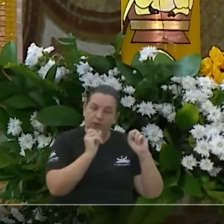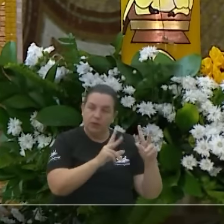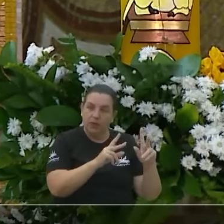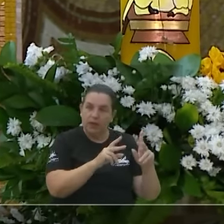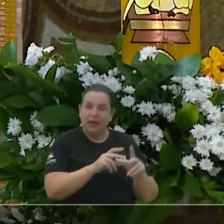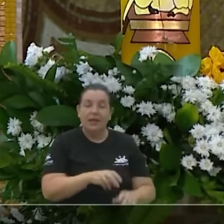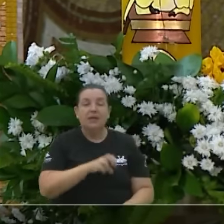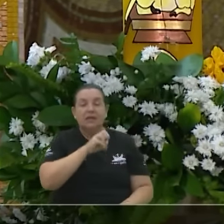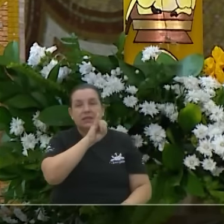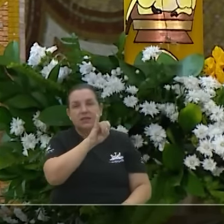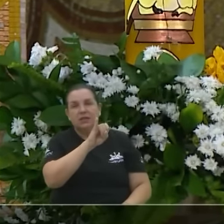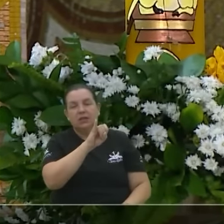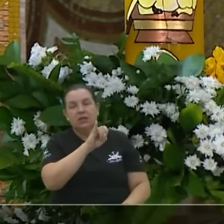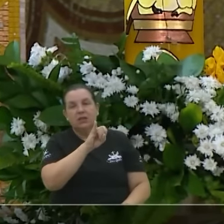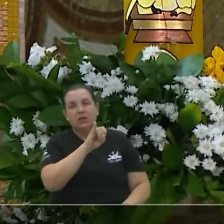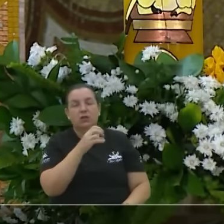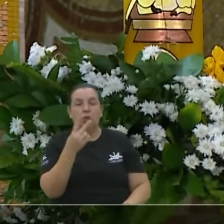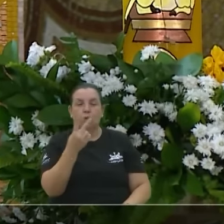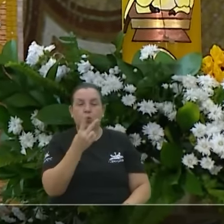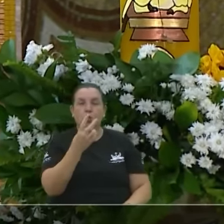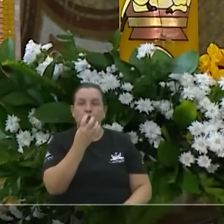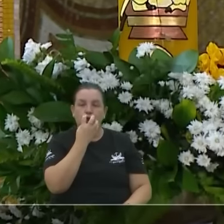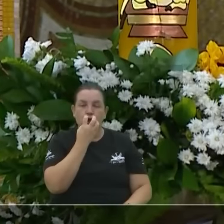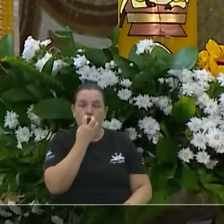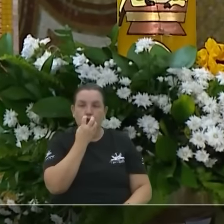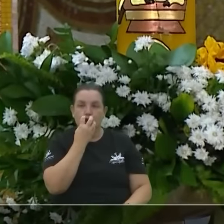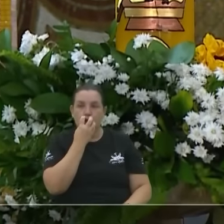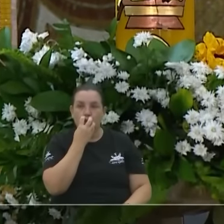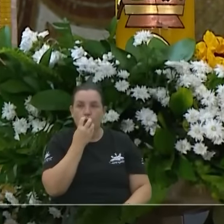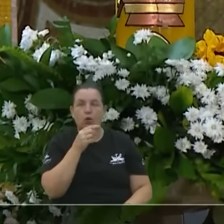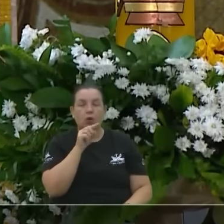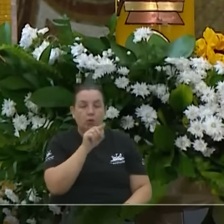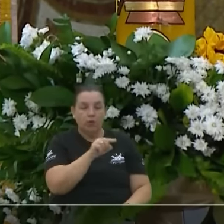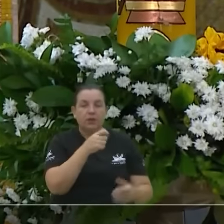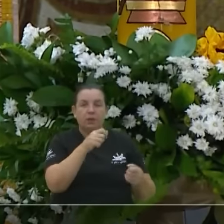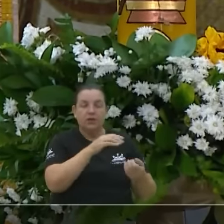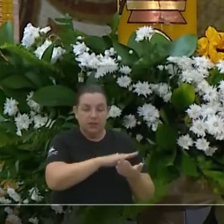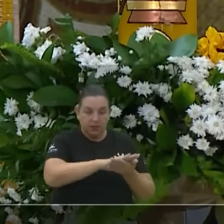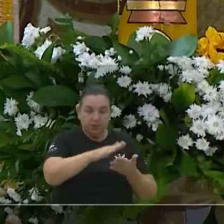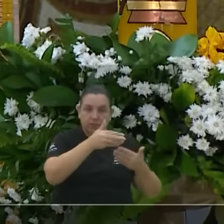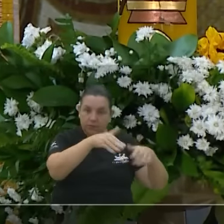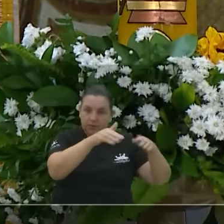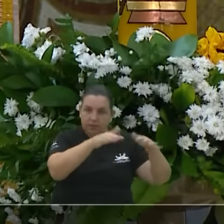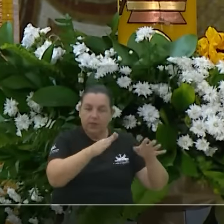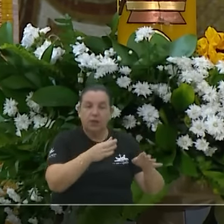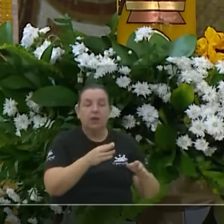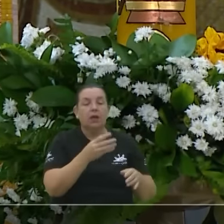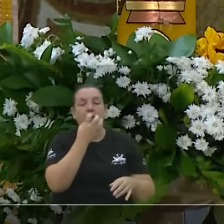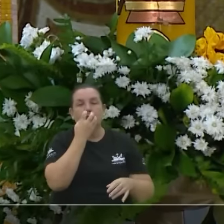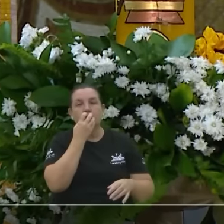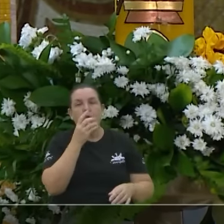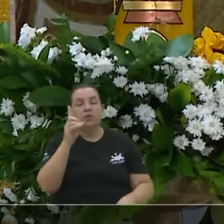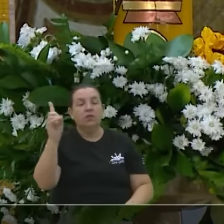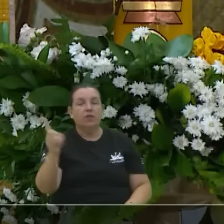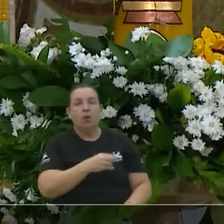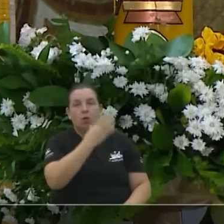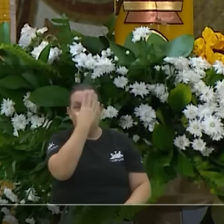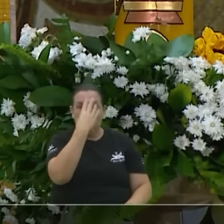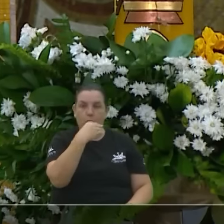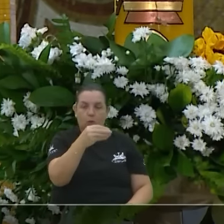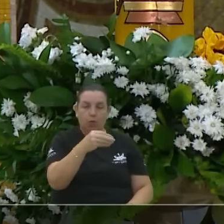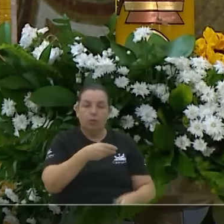Se vier dois cachorros, você tem que espantar os cachorros. Se vier um lobo,